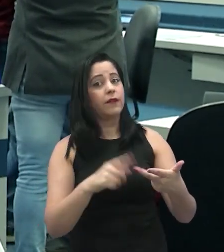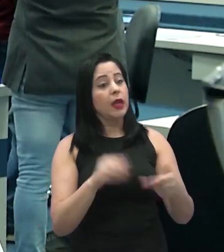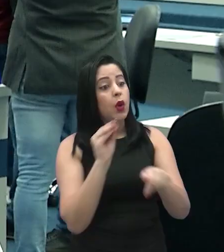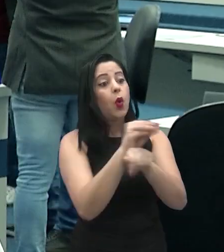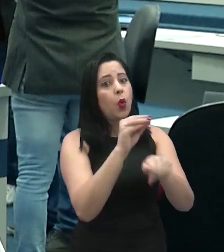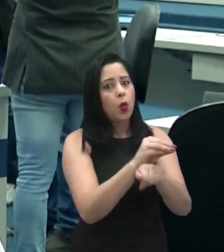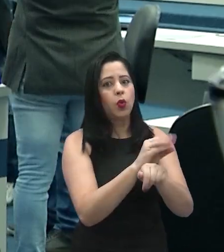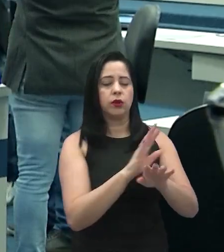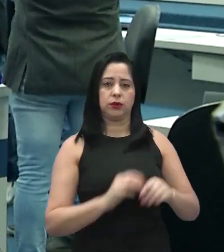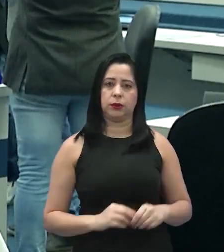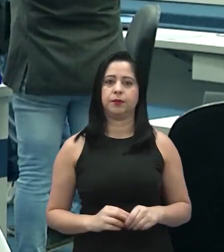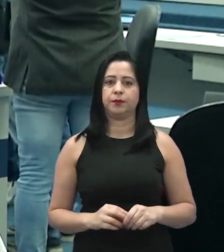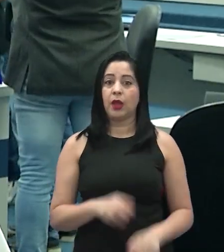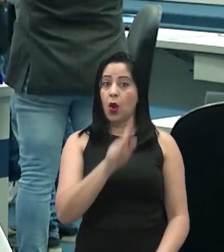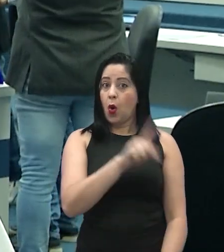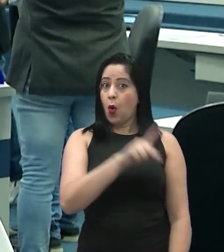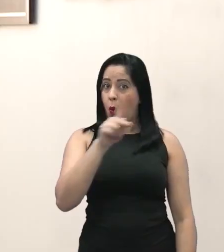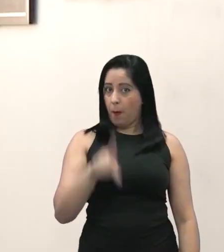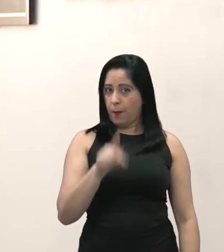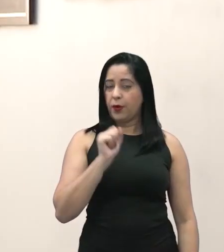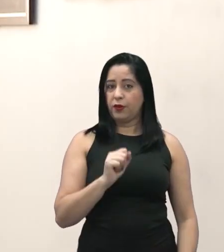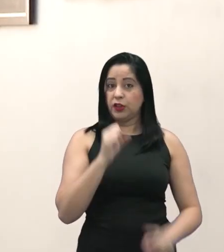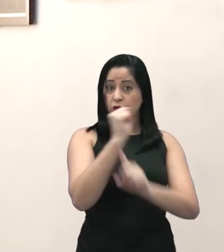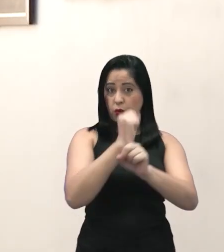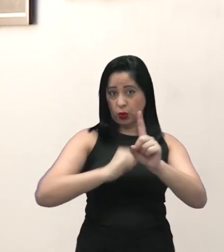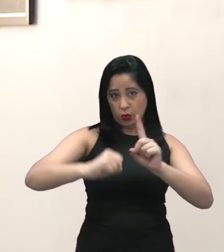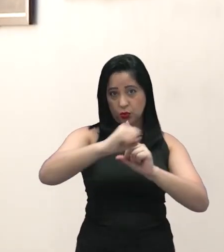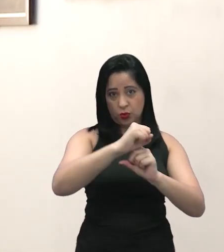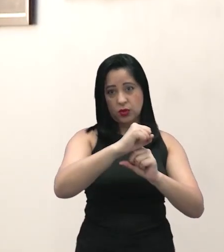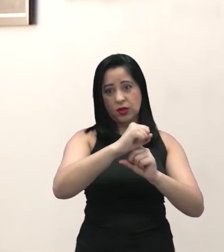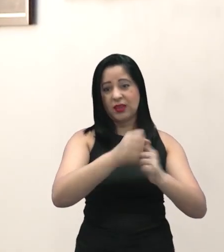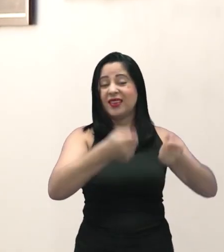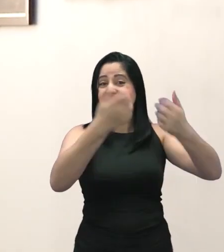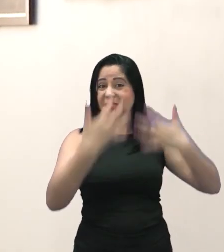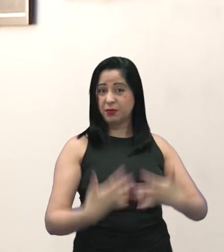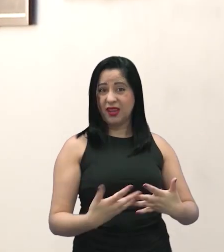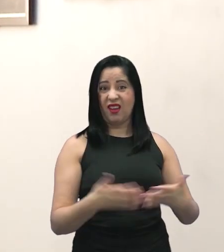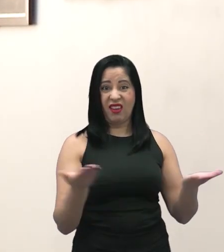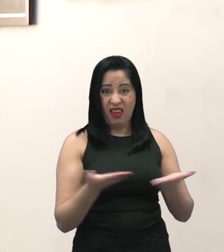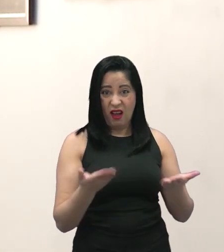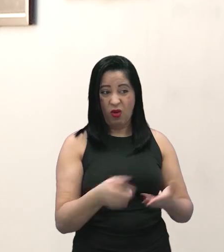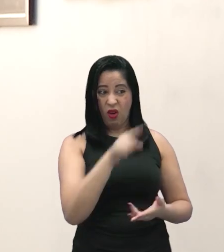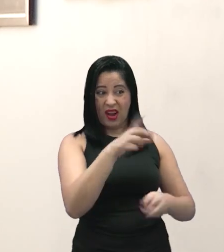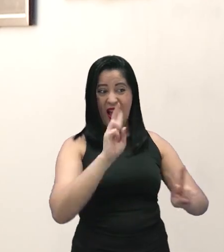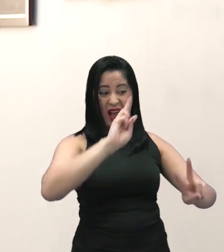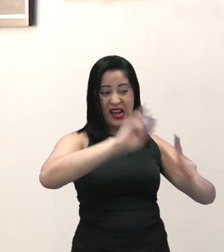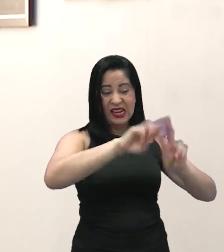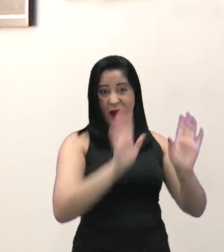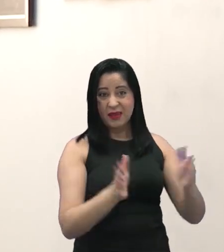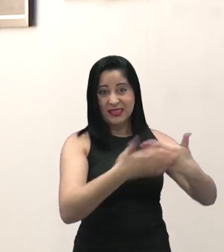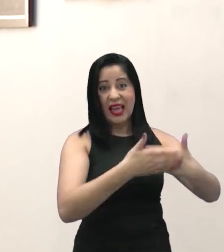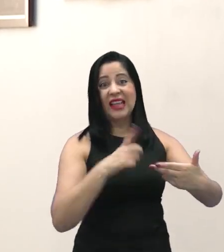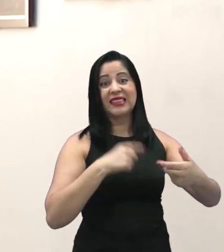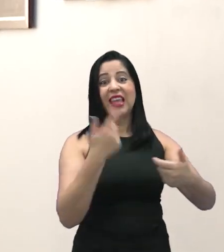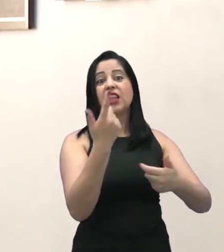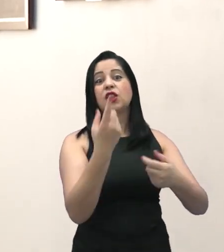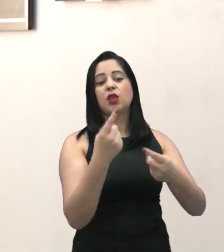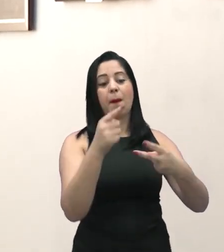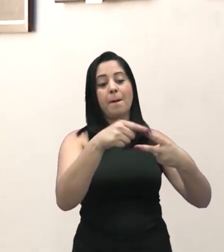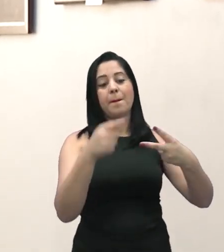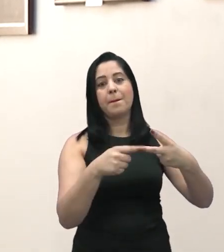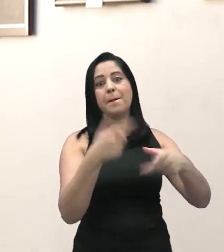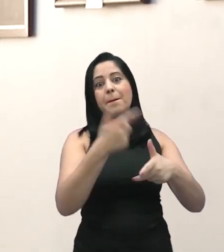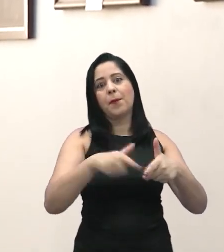próximos, filhos, né? Então, é muito ruim. Para o professor de serviço social, a retirada desse serviço enfatiza